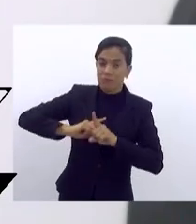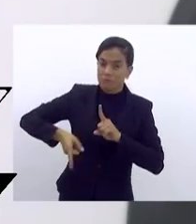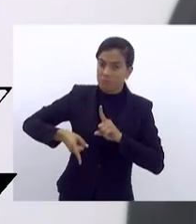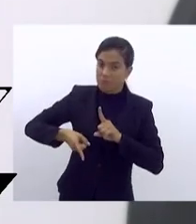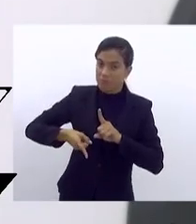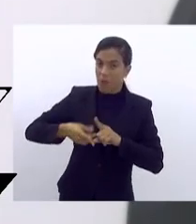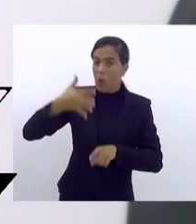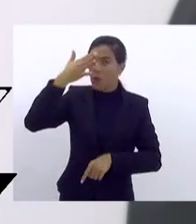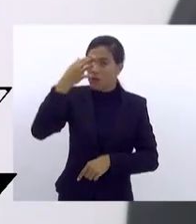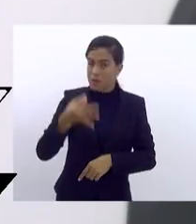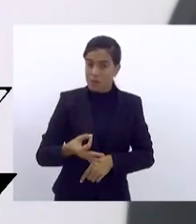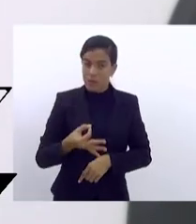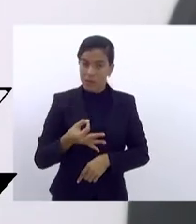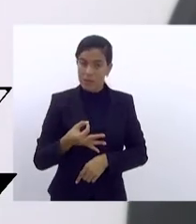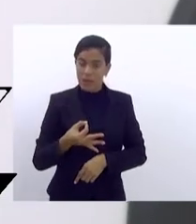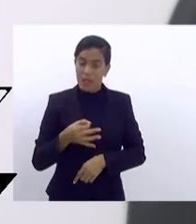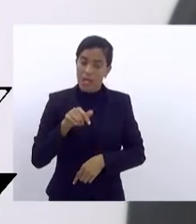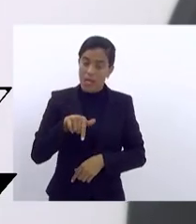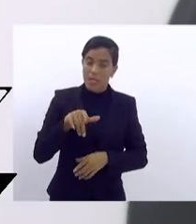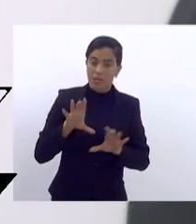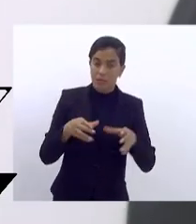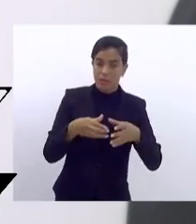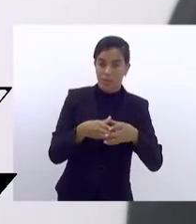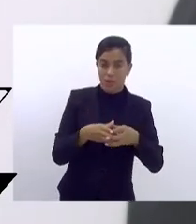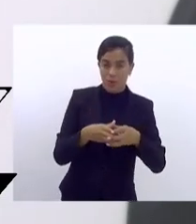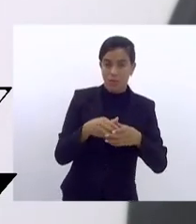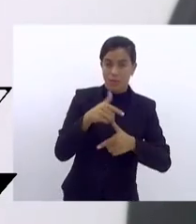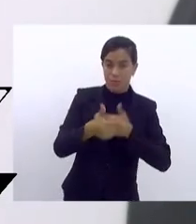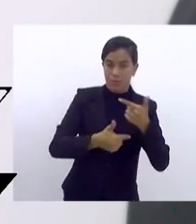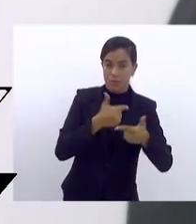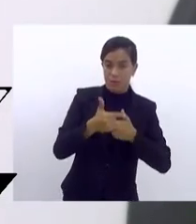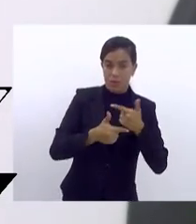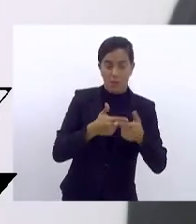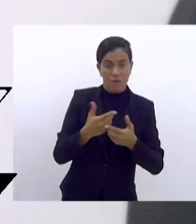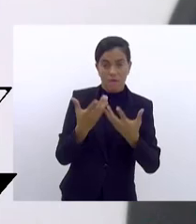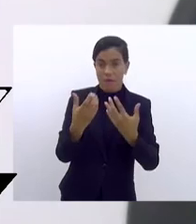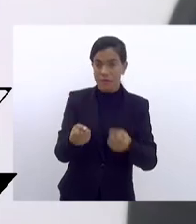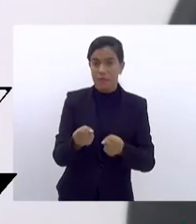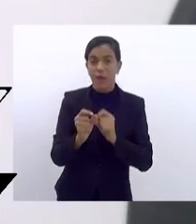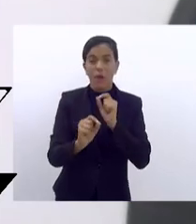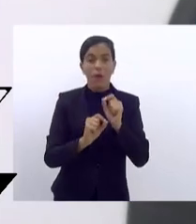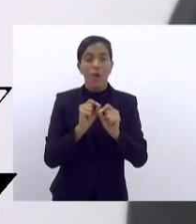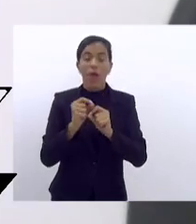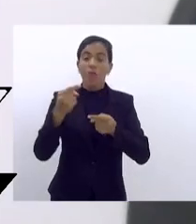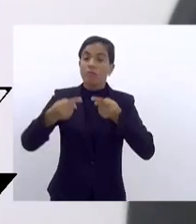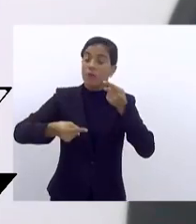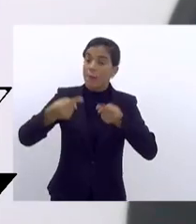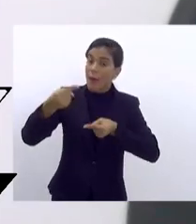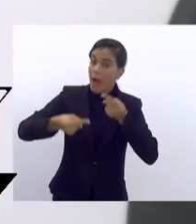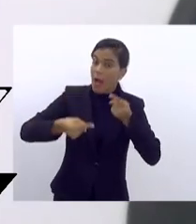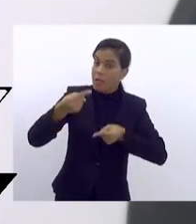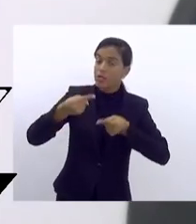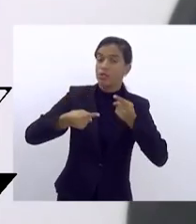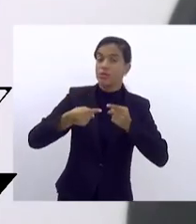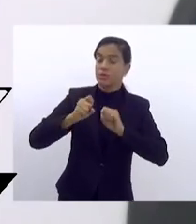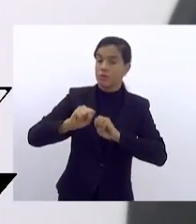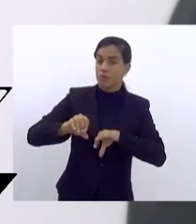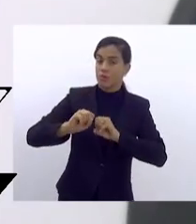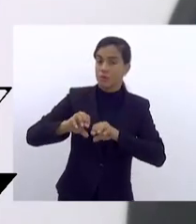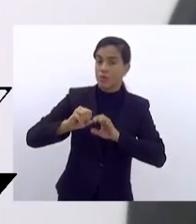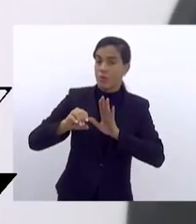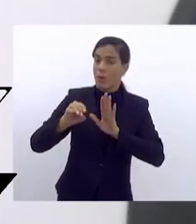presidente que essa comissão não irá deixar que é um debate extremamente importante que é o debate da educação